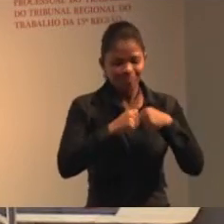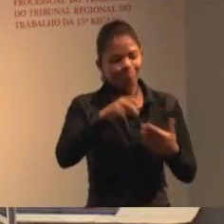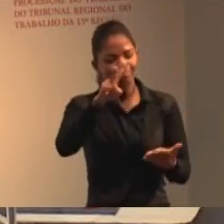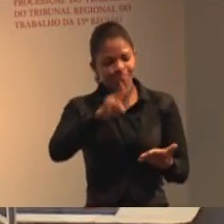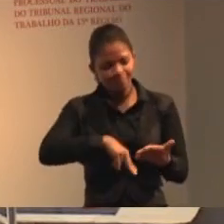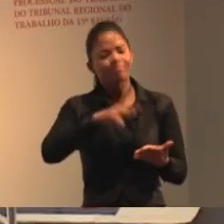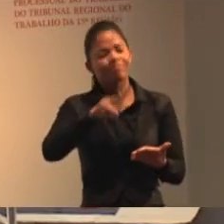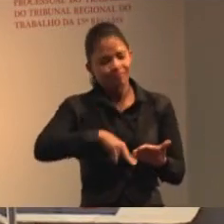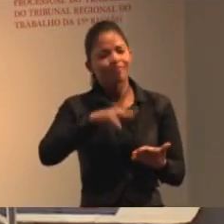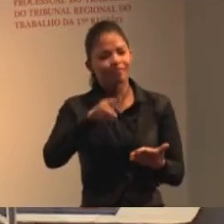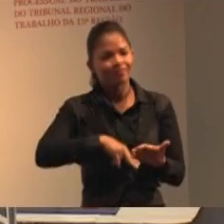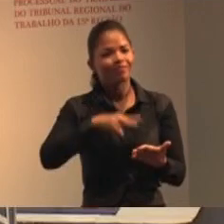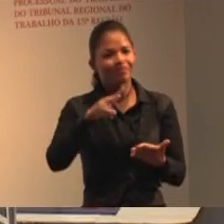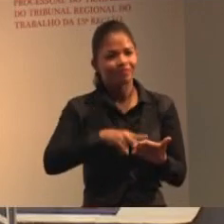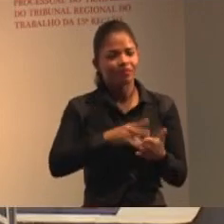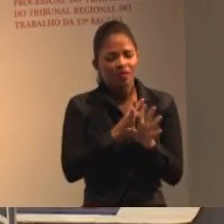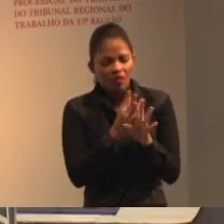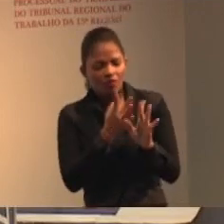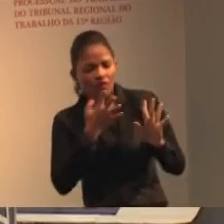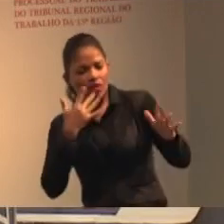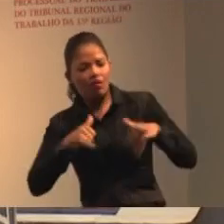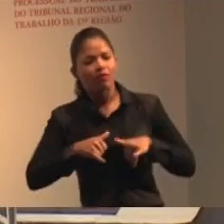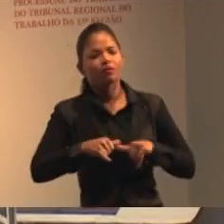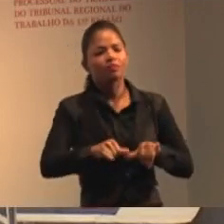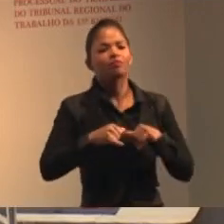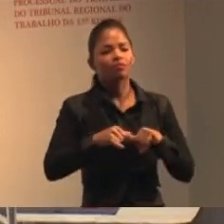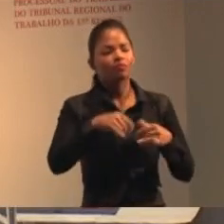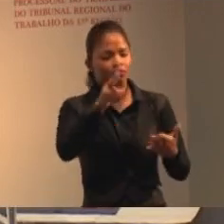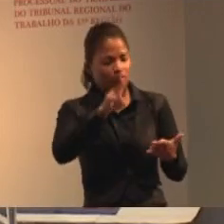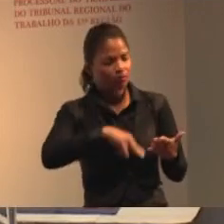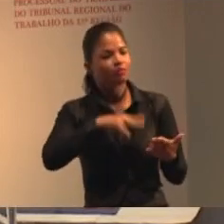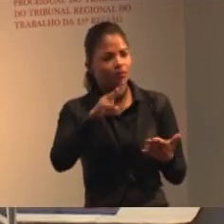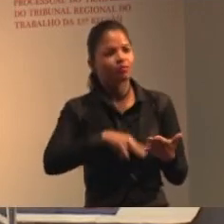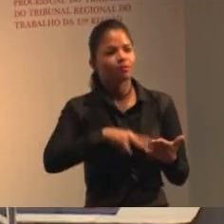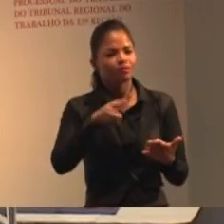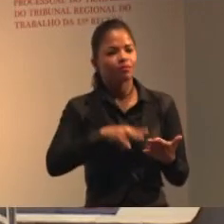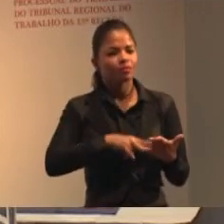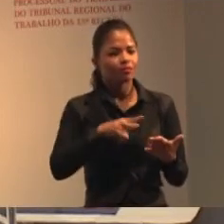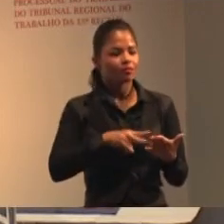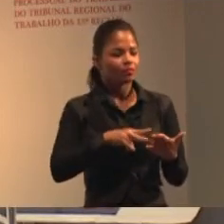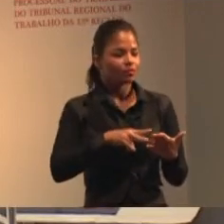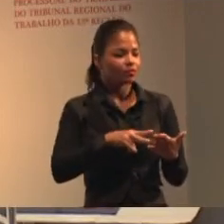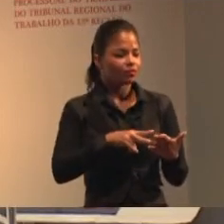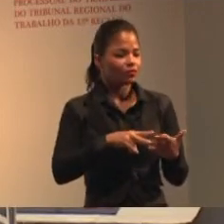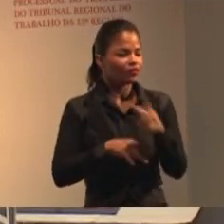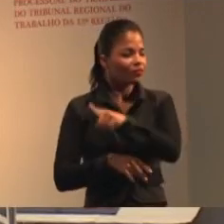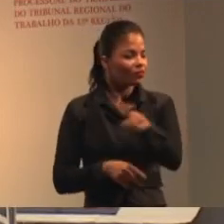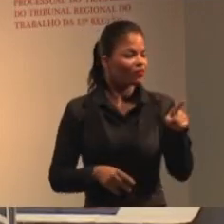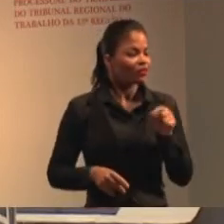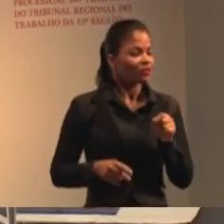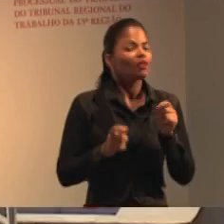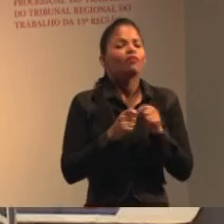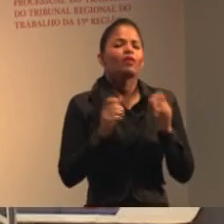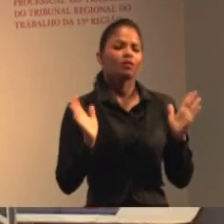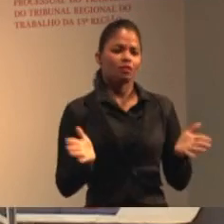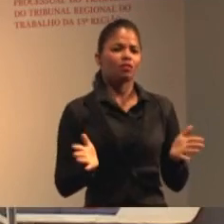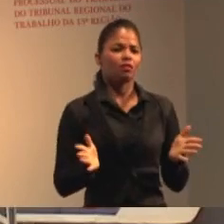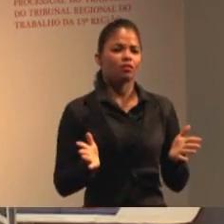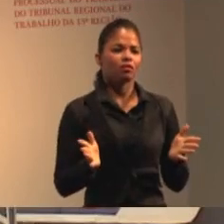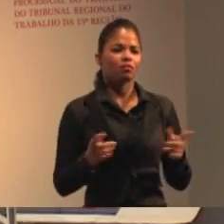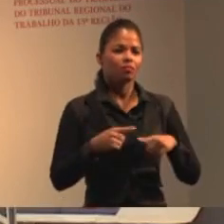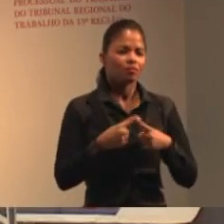Leia. Na fila do supermercado? Leia também. Vocês já fazem isso,